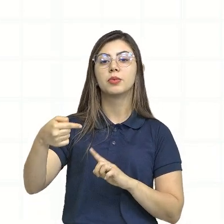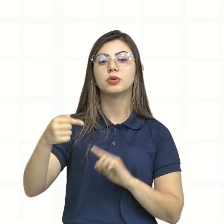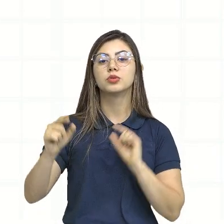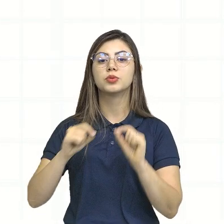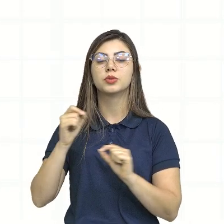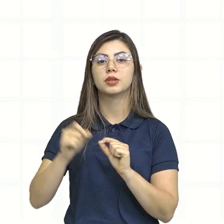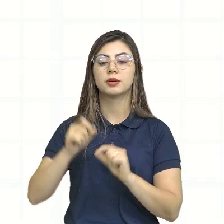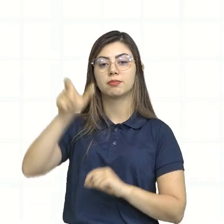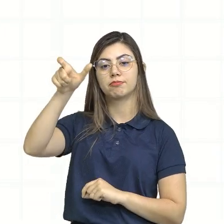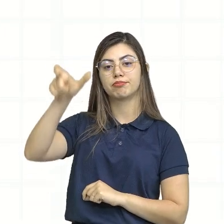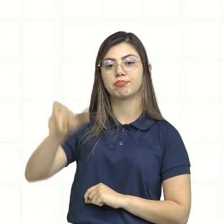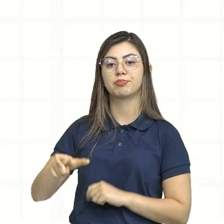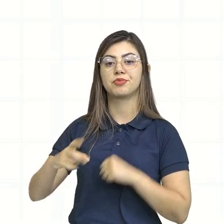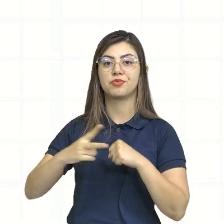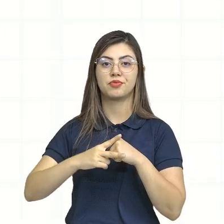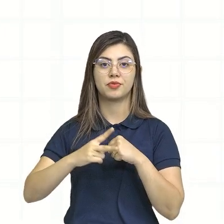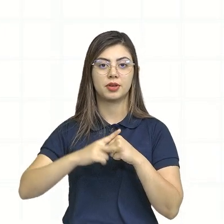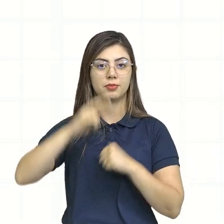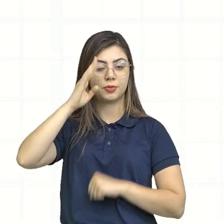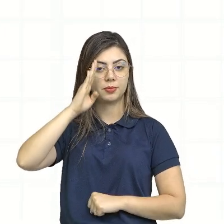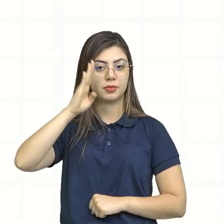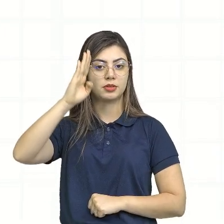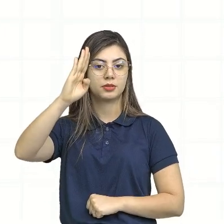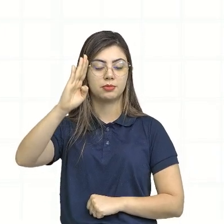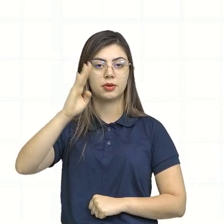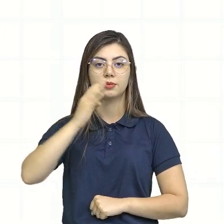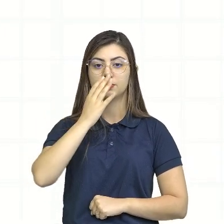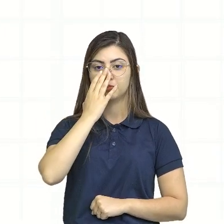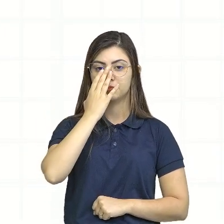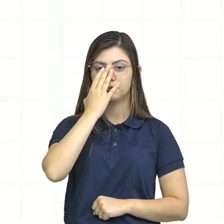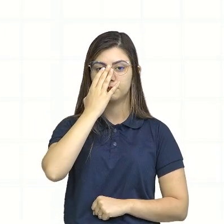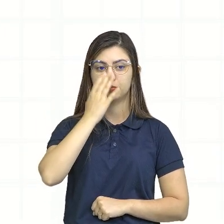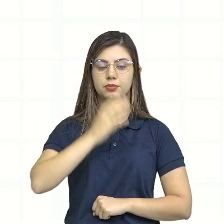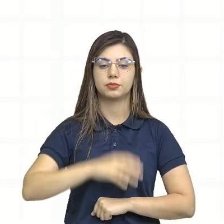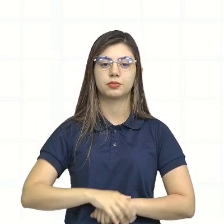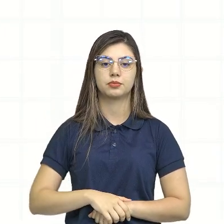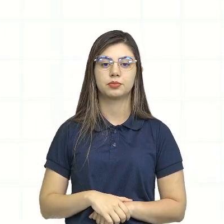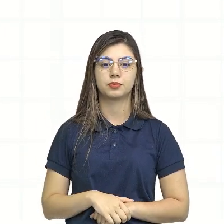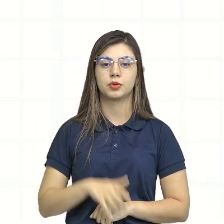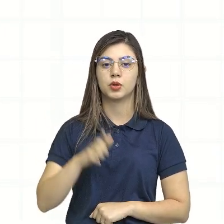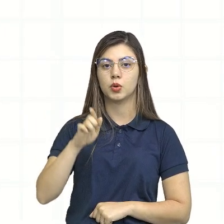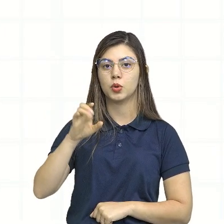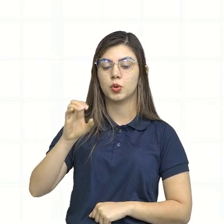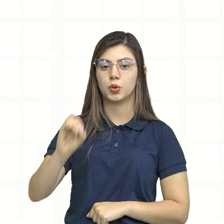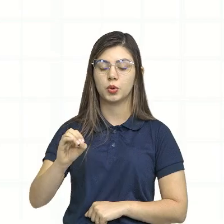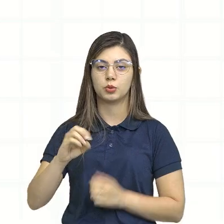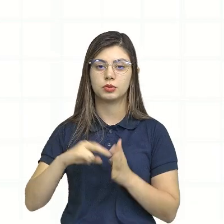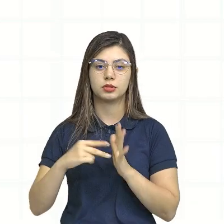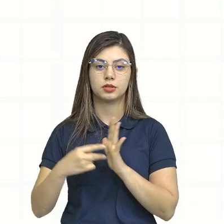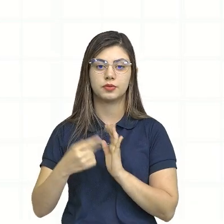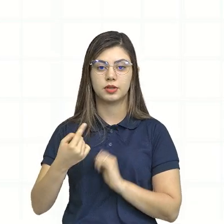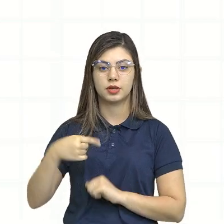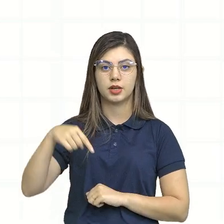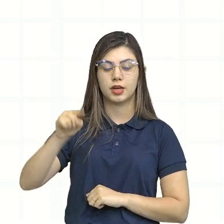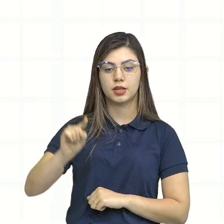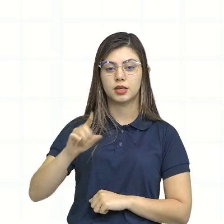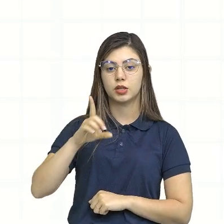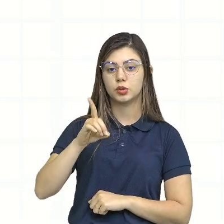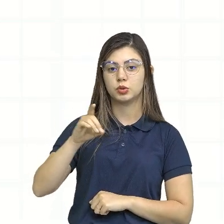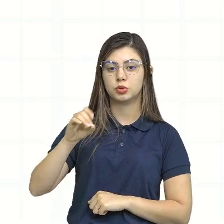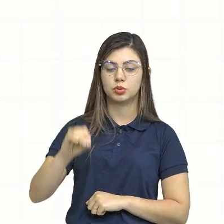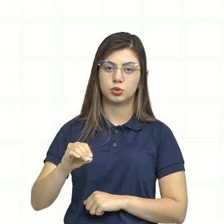são os verbos principais, que vão, de fato, indicar a ação. Go é ir, do, fazer,